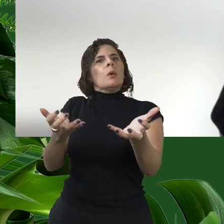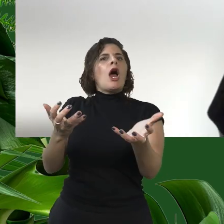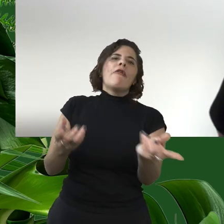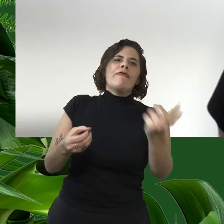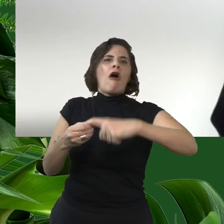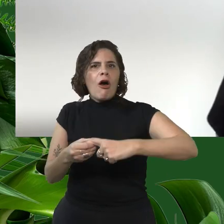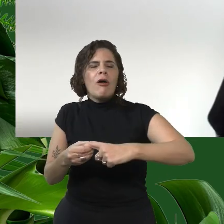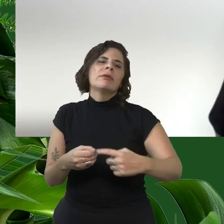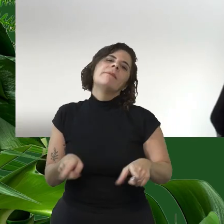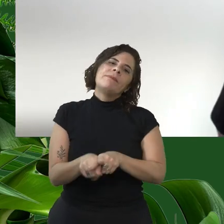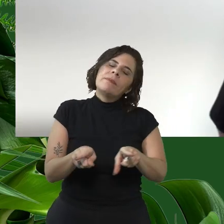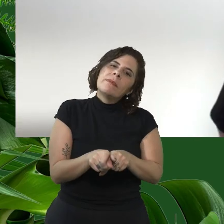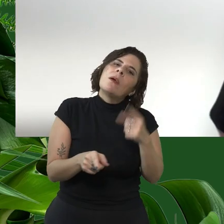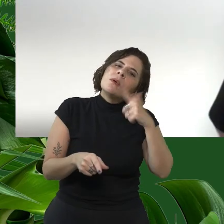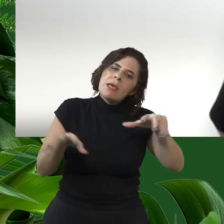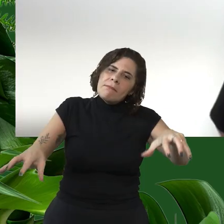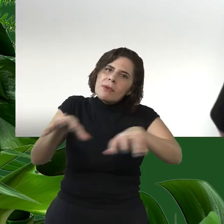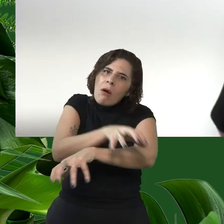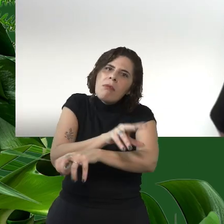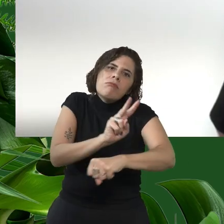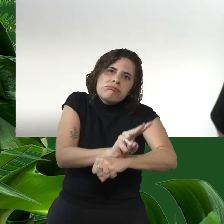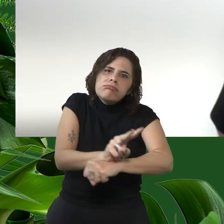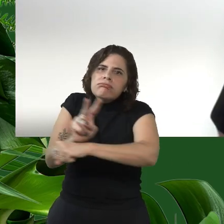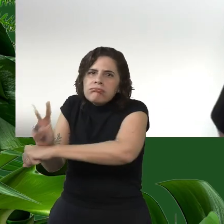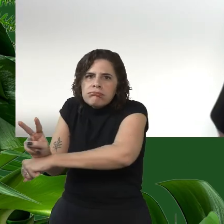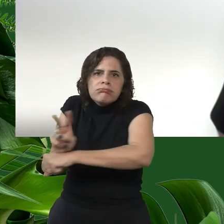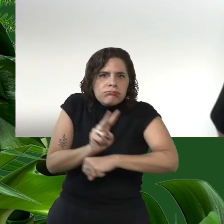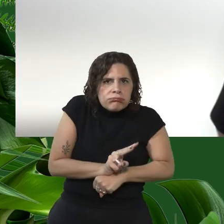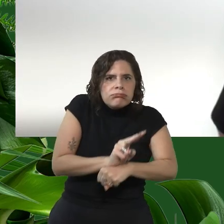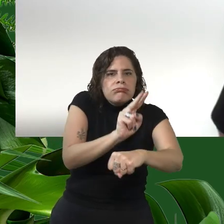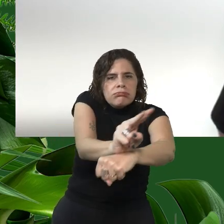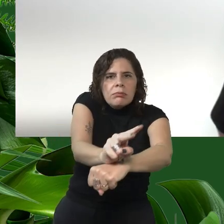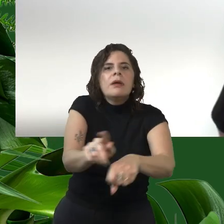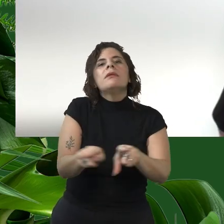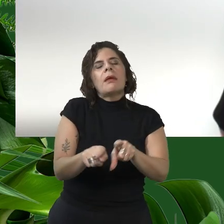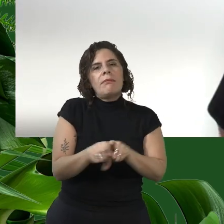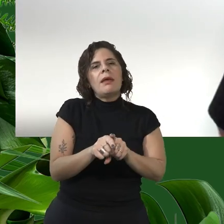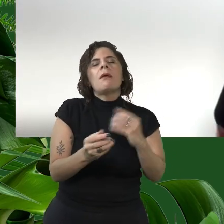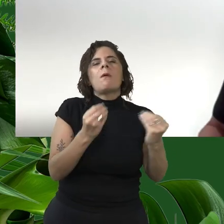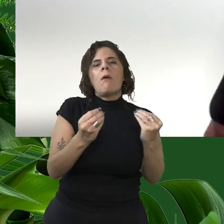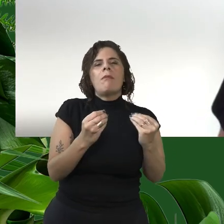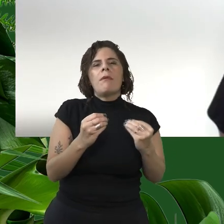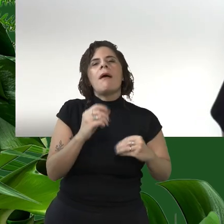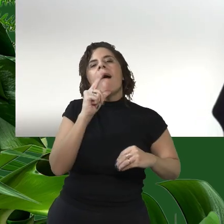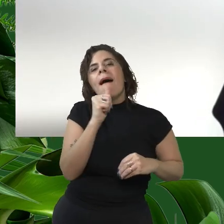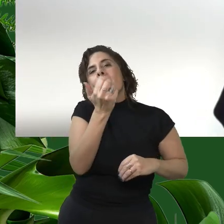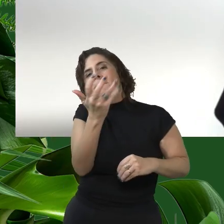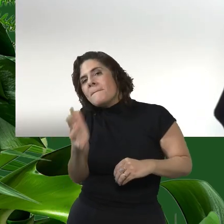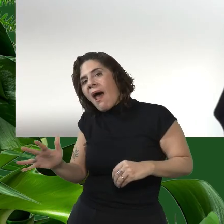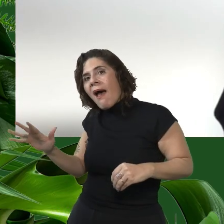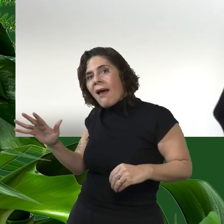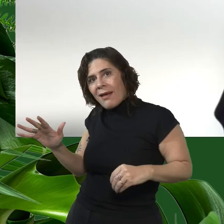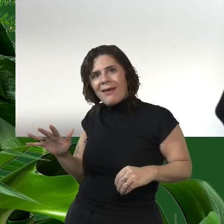protegidas para conservar esses biomas. A gente tem iniciativas também focadas em resiliência costeira, que é uma questão